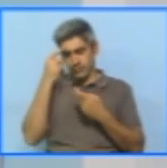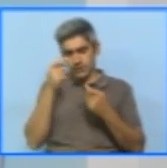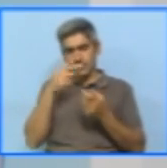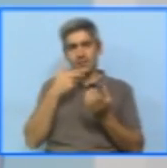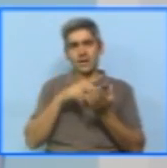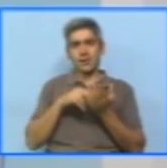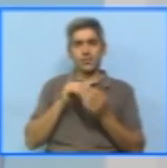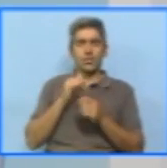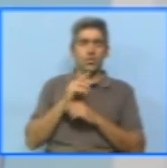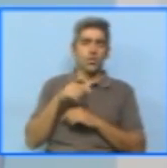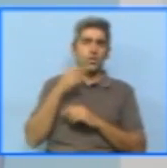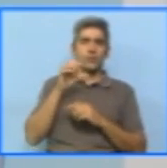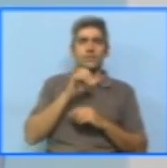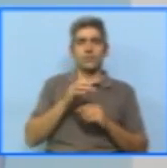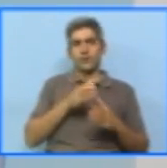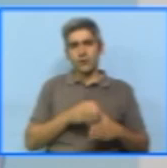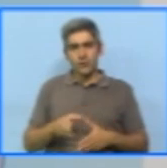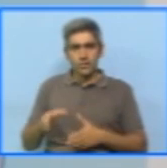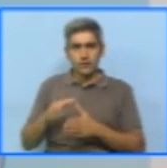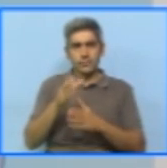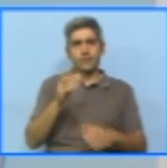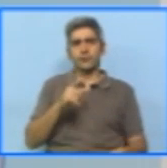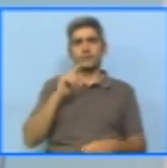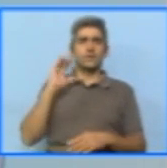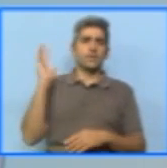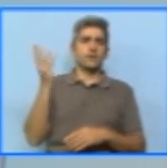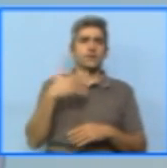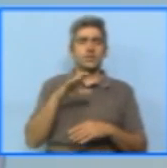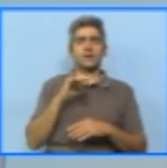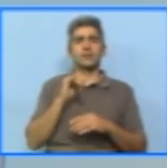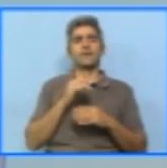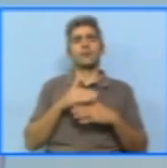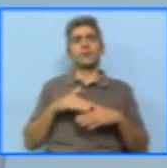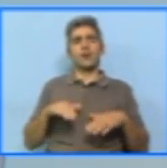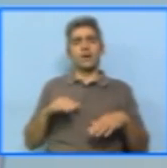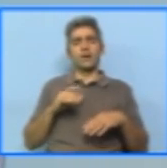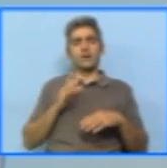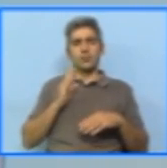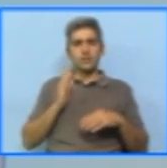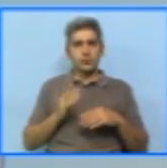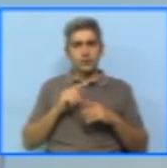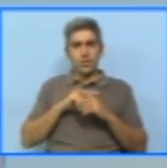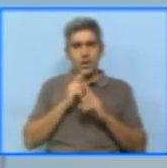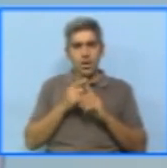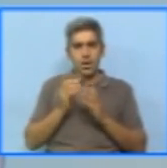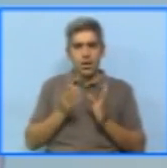sobre outras estratégias e, digamos, num ambiente mais informal, não com aquela rigidez do ano,